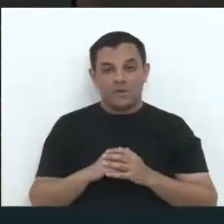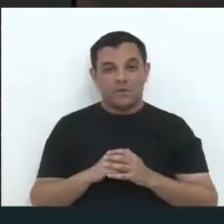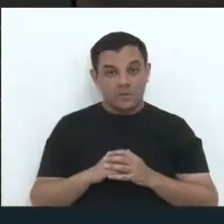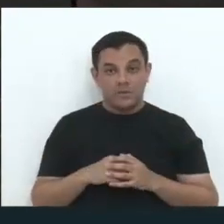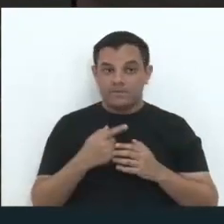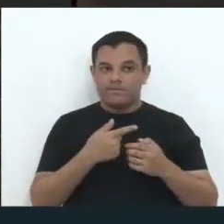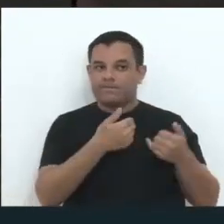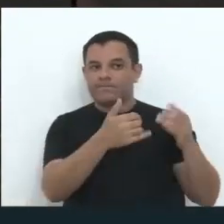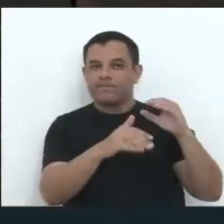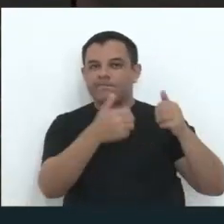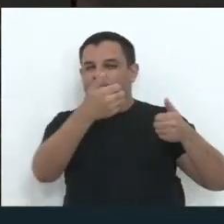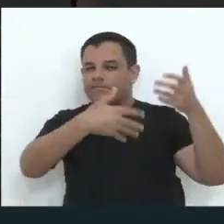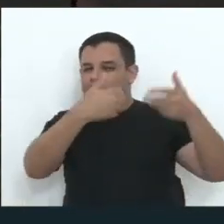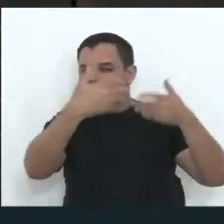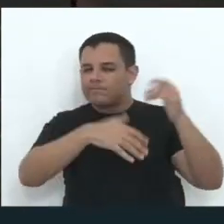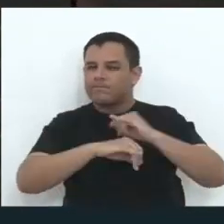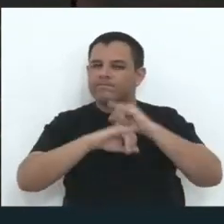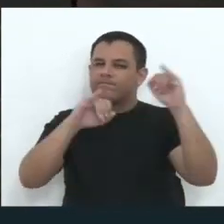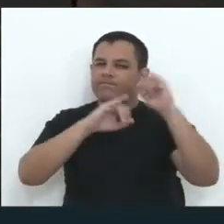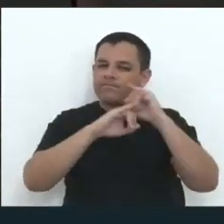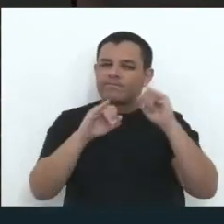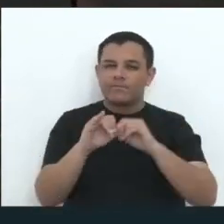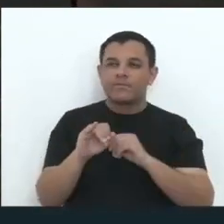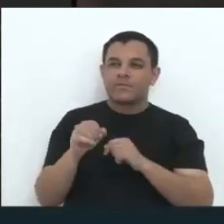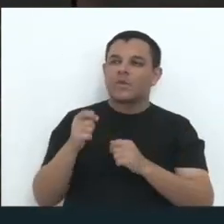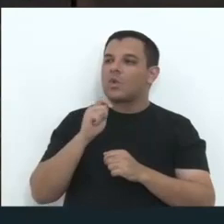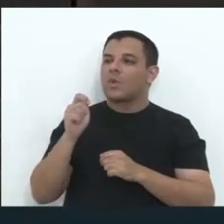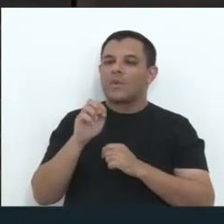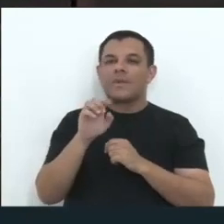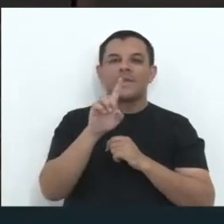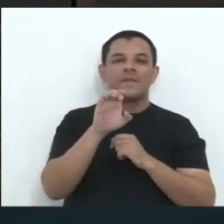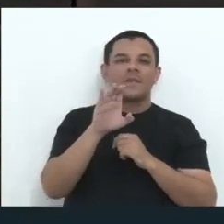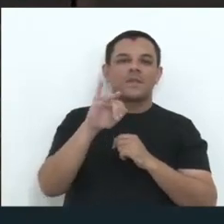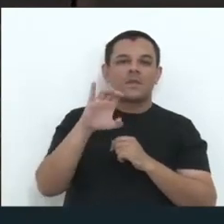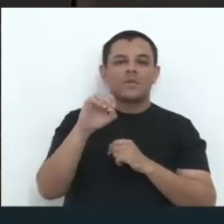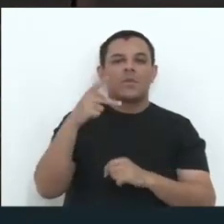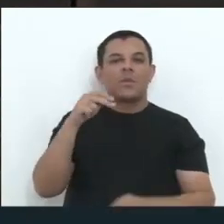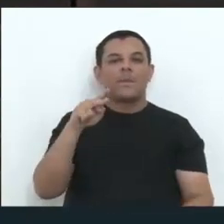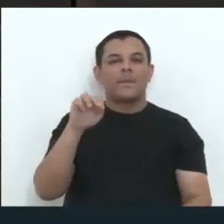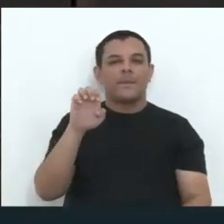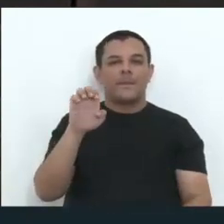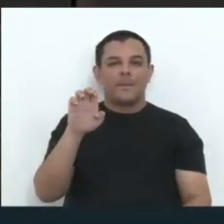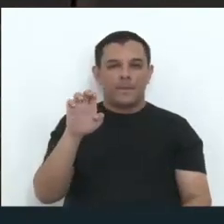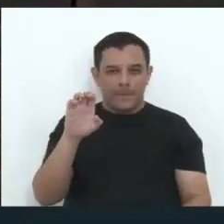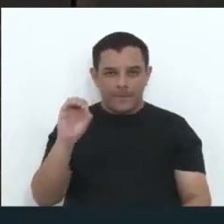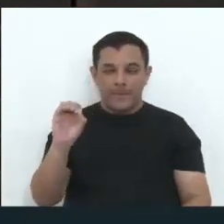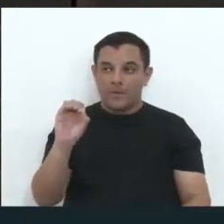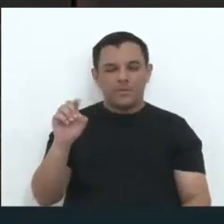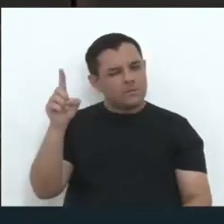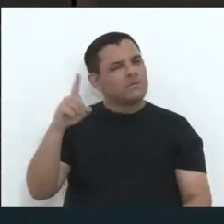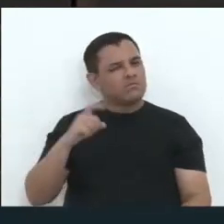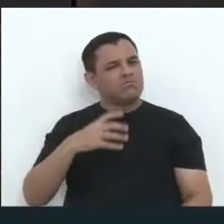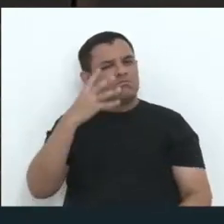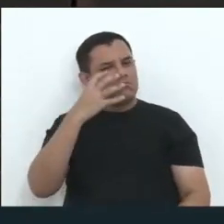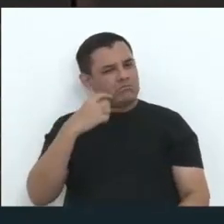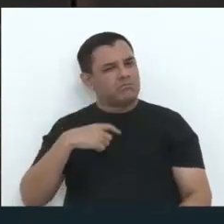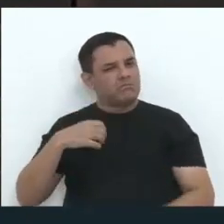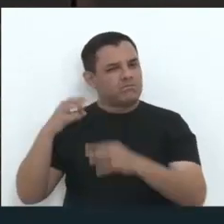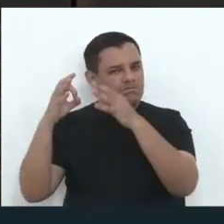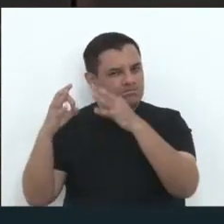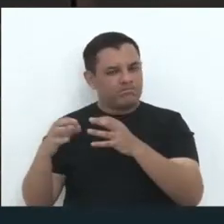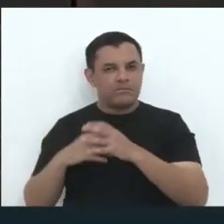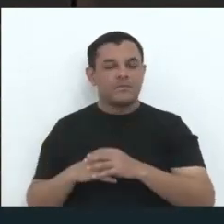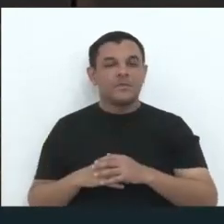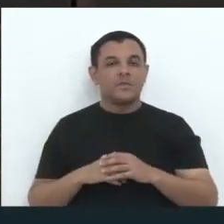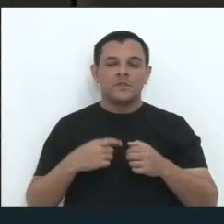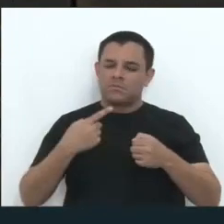né, pelo jornalista Décio Pompeu, um outro jornalista muito sério, também aqui da cidade de Guarulhos, né, a qual